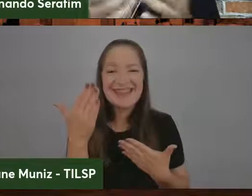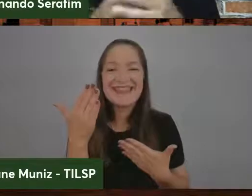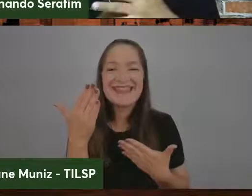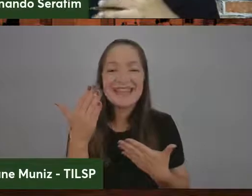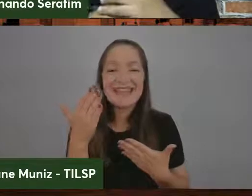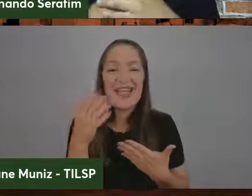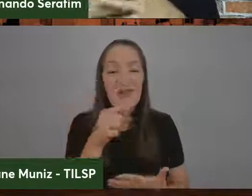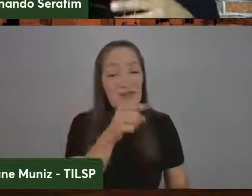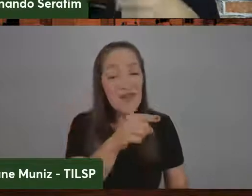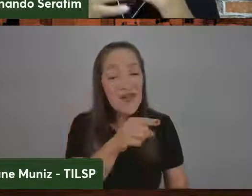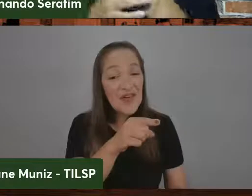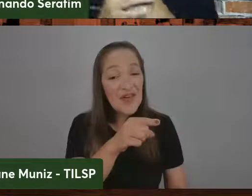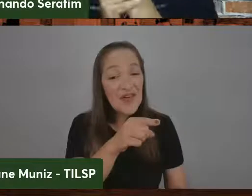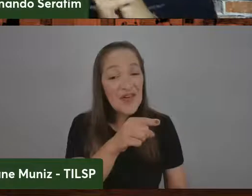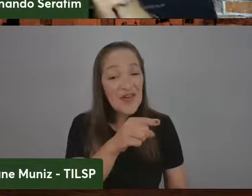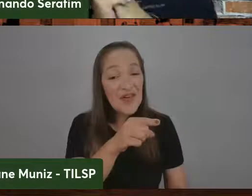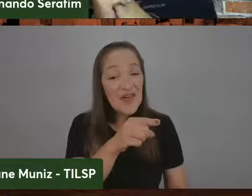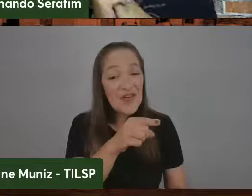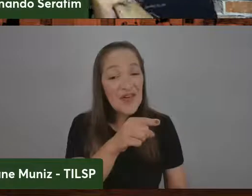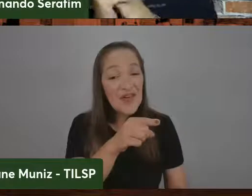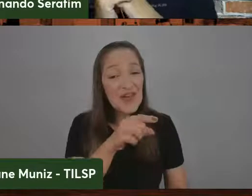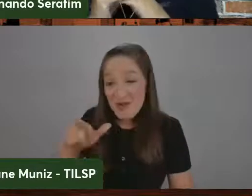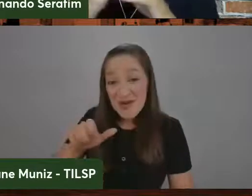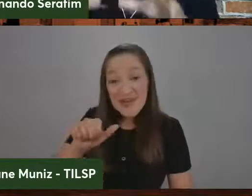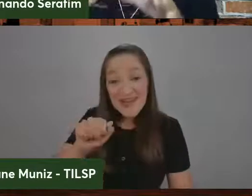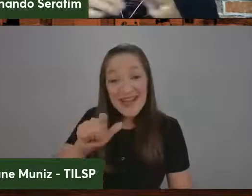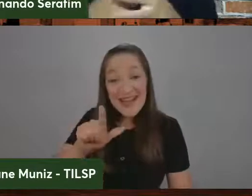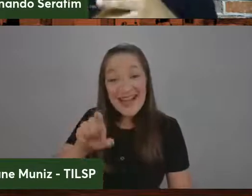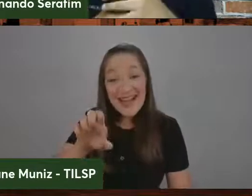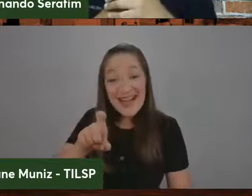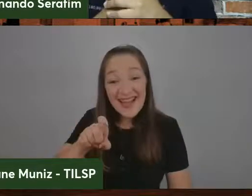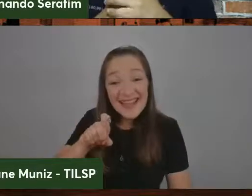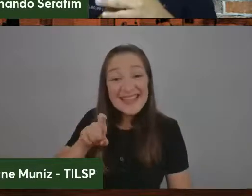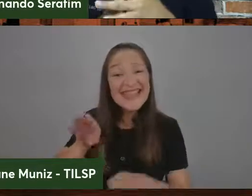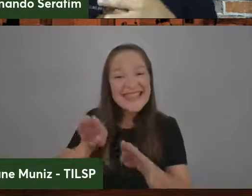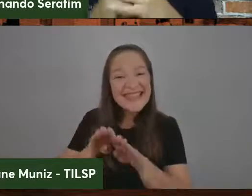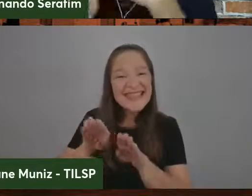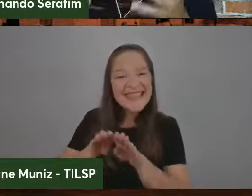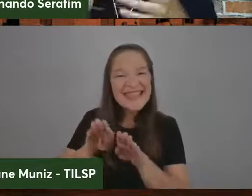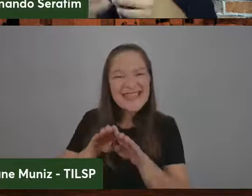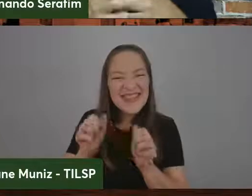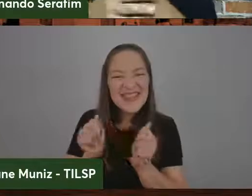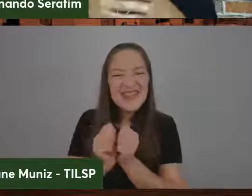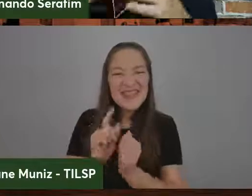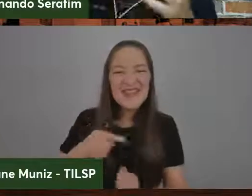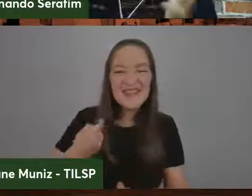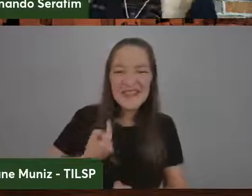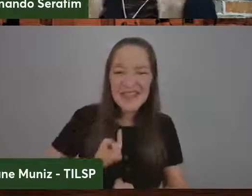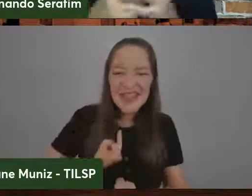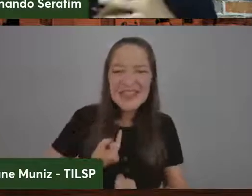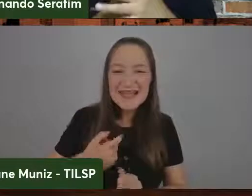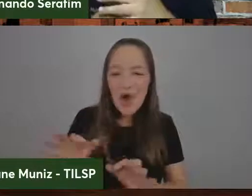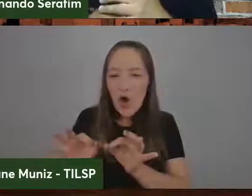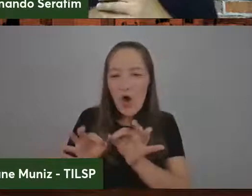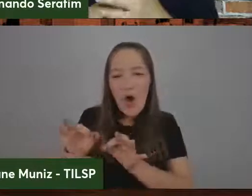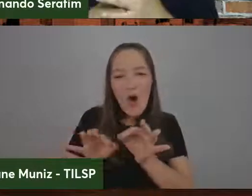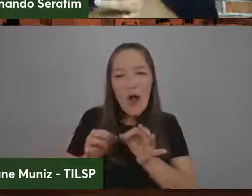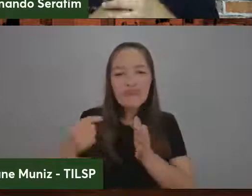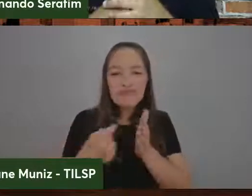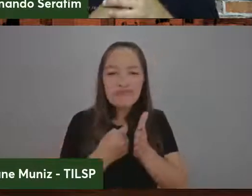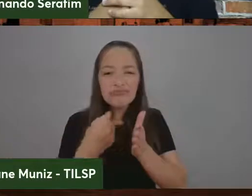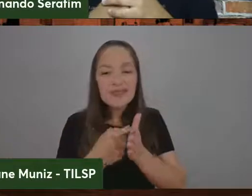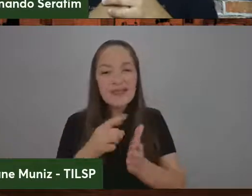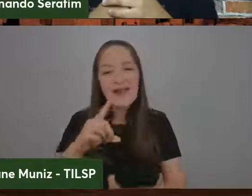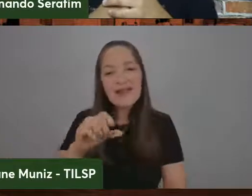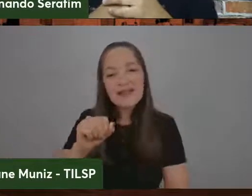outro Alex também, que esteve aí junto com a gente, né, gerenciando aqui todas as perguntas. A Dani, né, quantas vezes, quantos